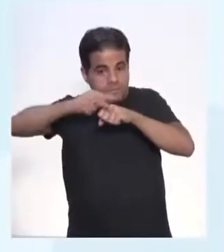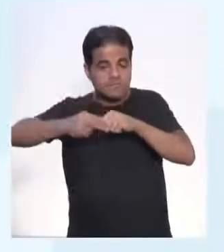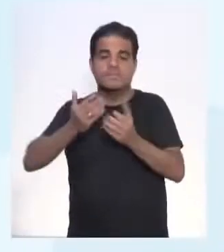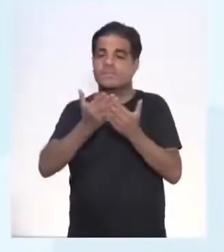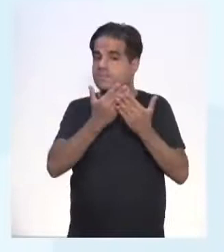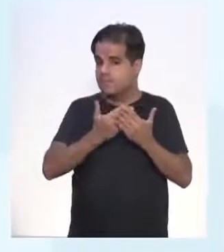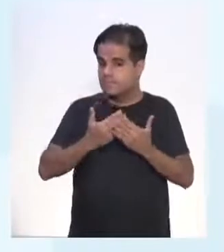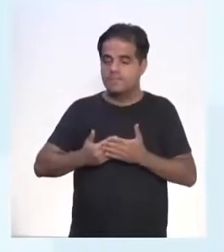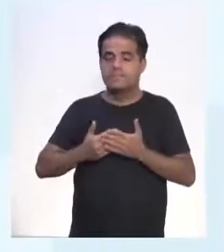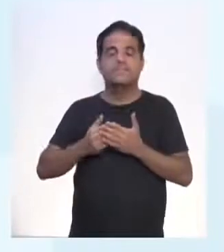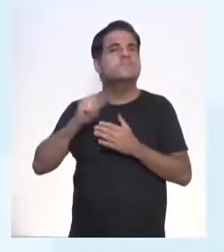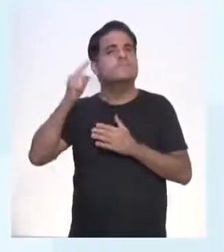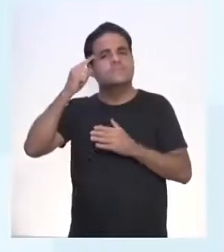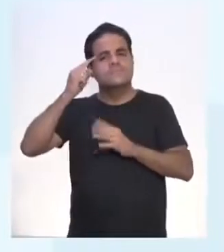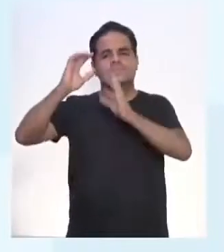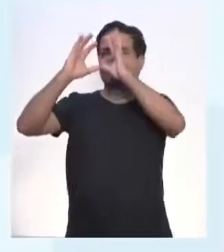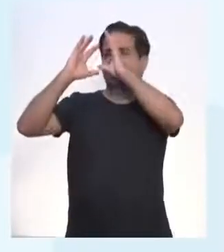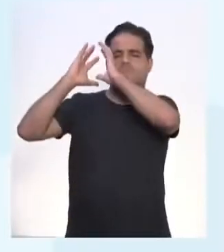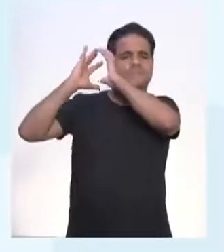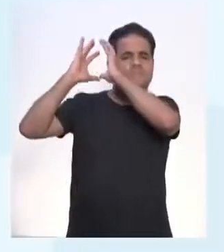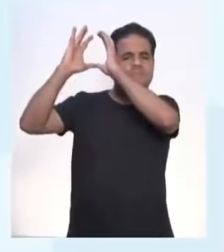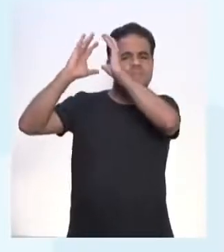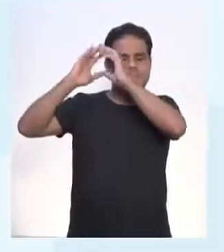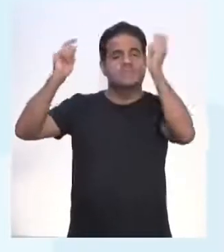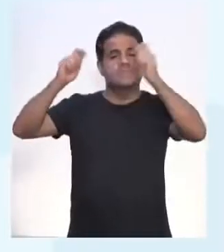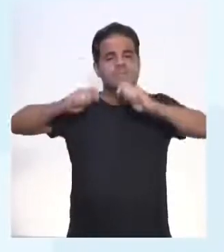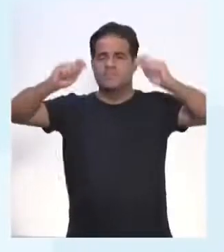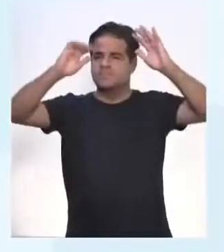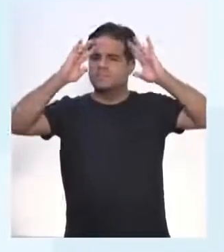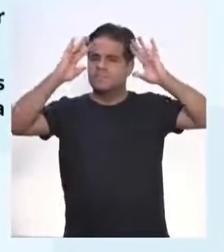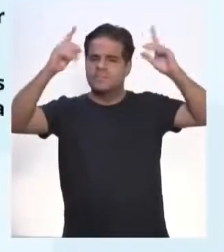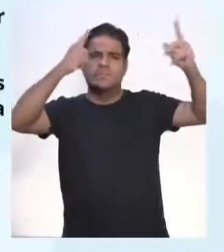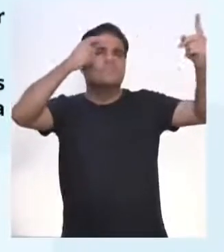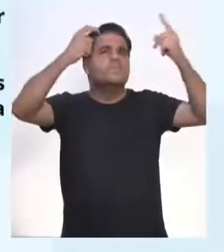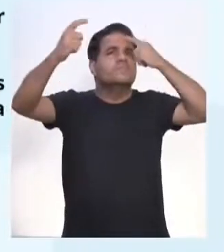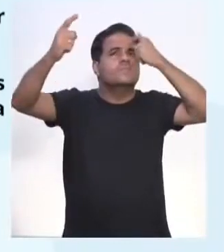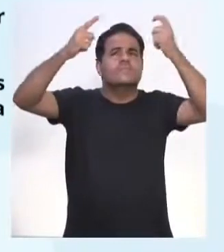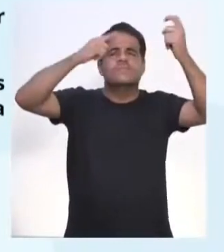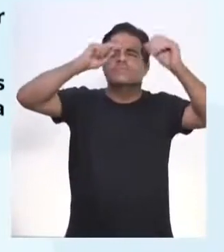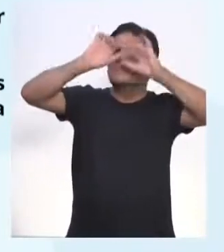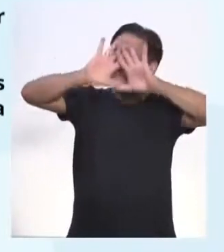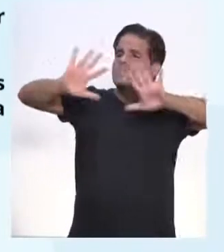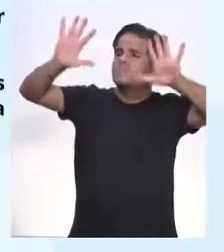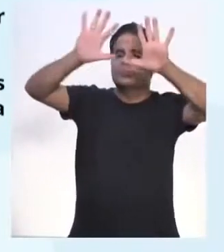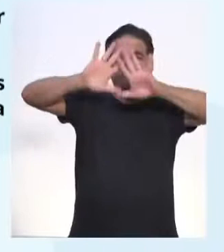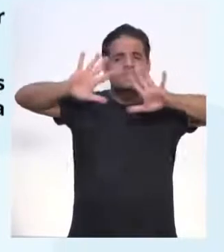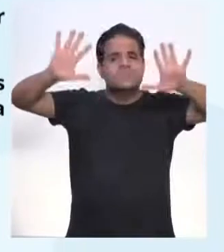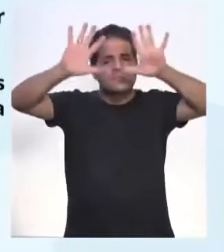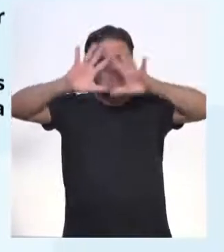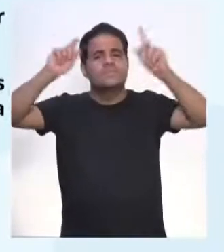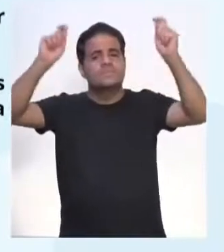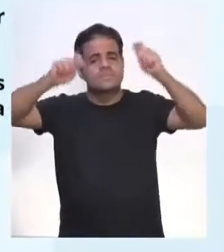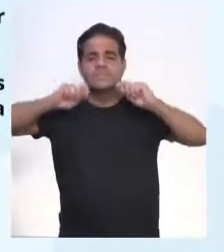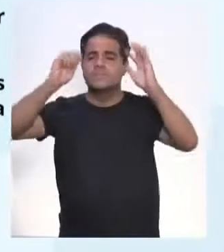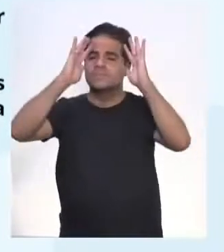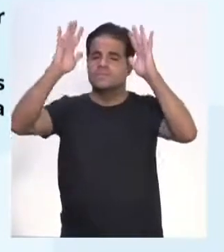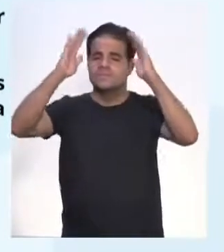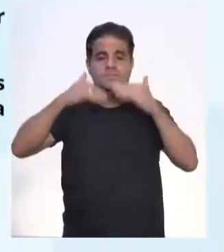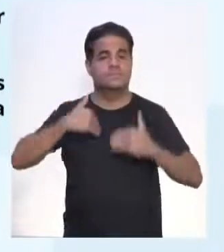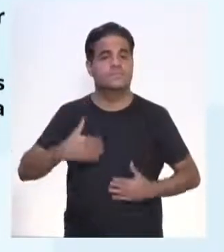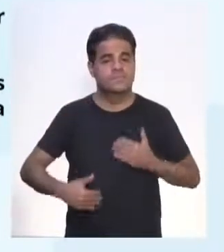sabe que o cérebro, ele é capaz de imagetizar, inventar imagens, imaginar, né? Que o